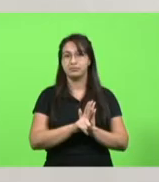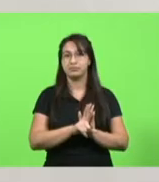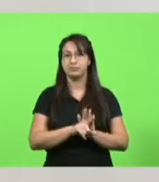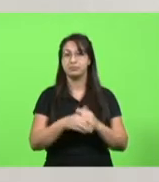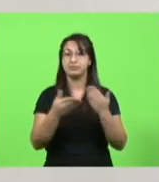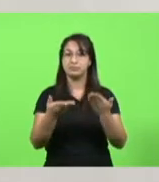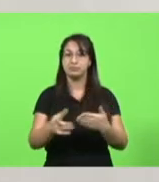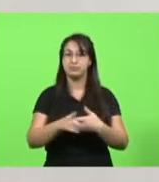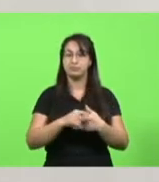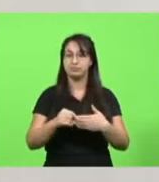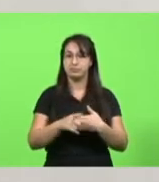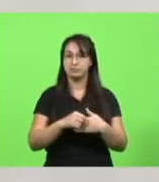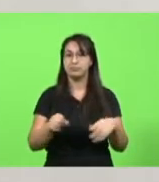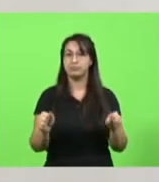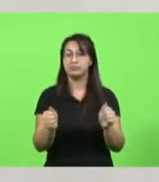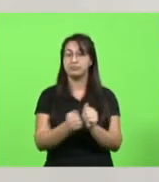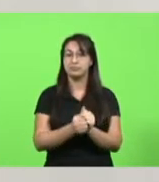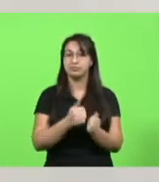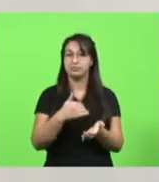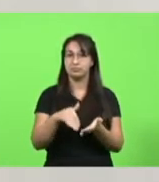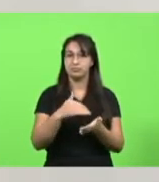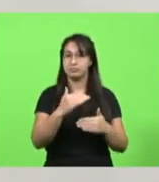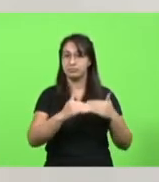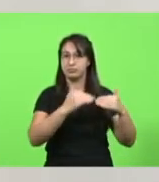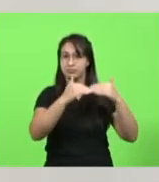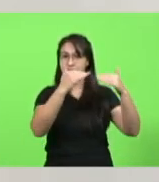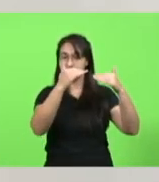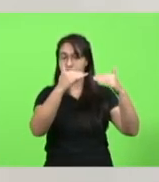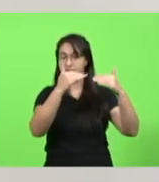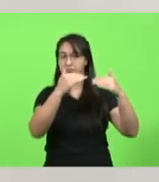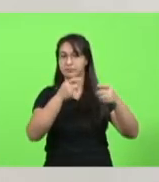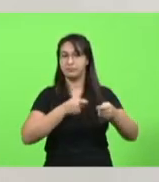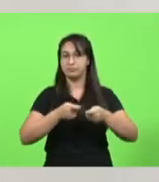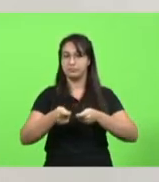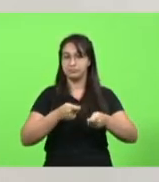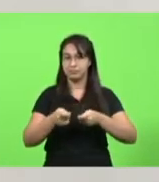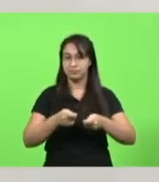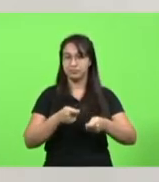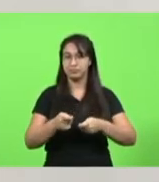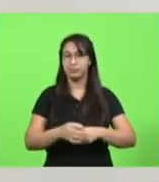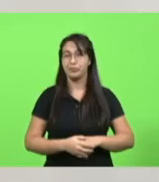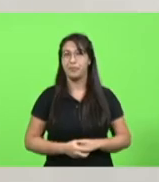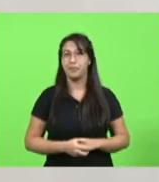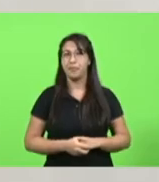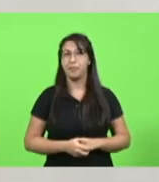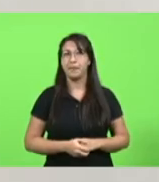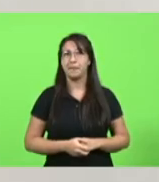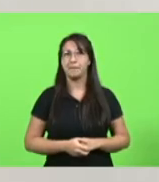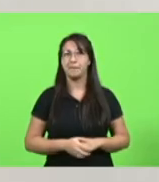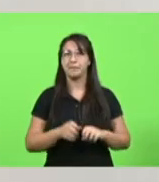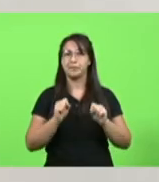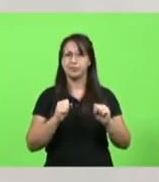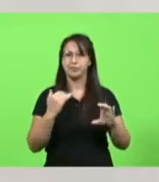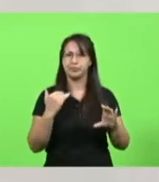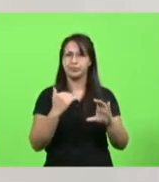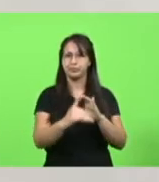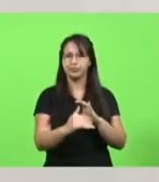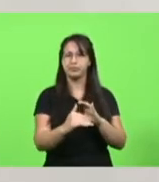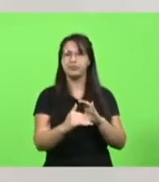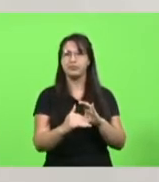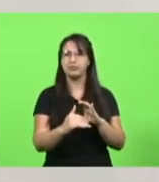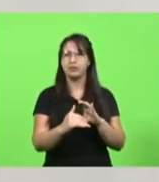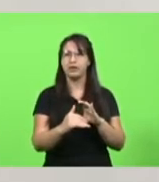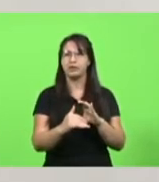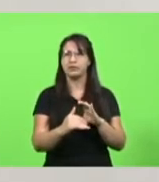Civil, junto com a Secretaria de Desenvolvimento Econômico e Sustentável, para que dê encaminhamento aquilo